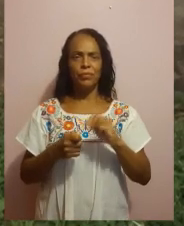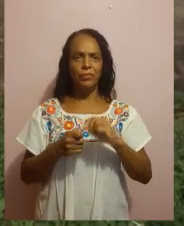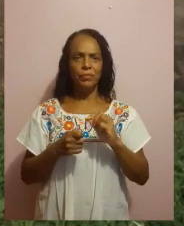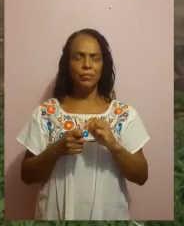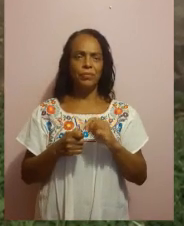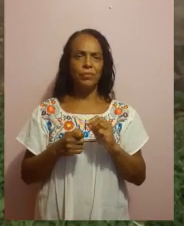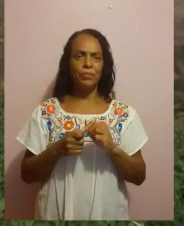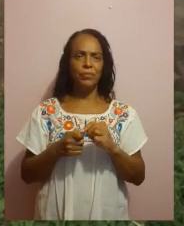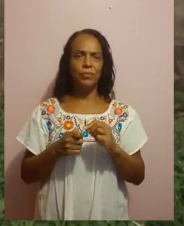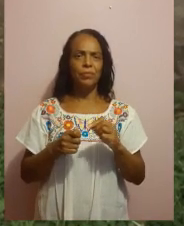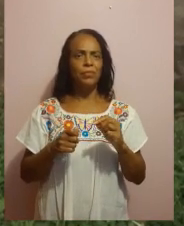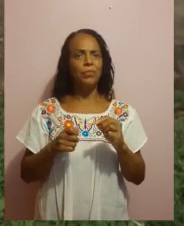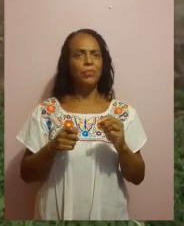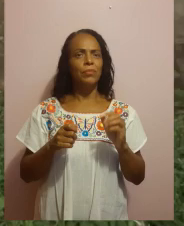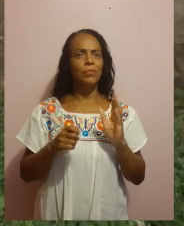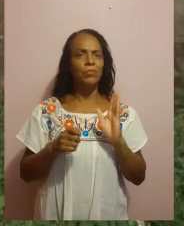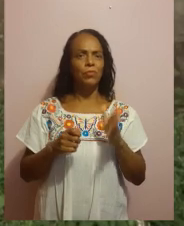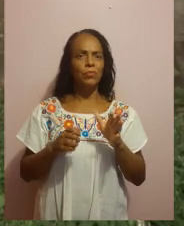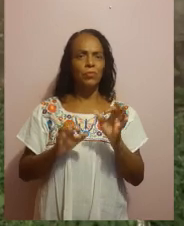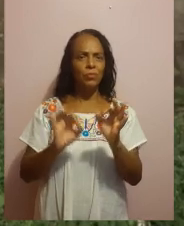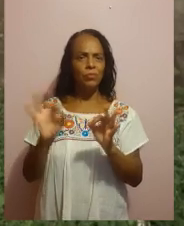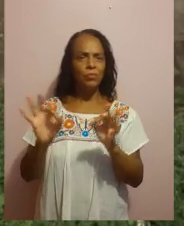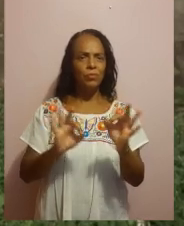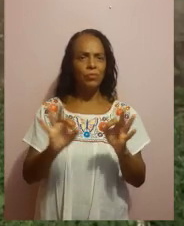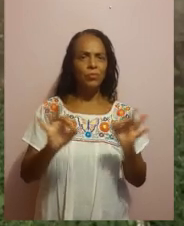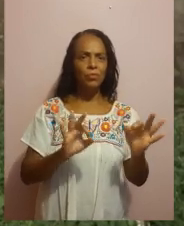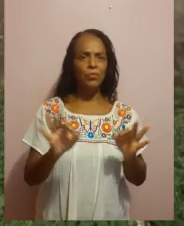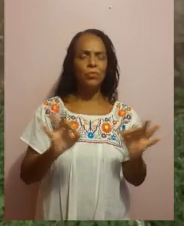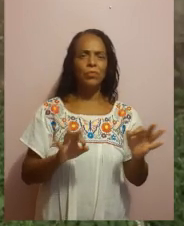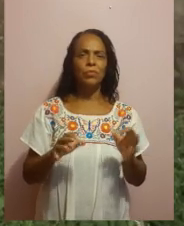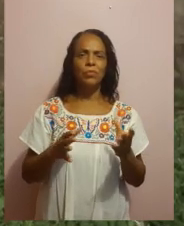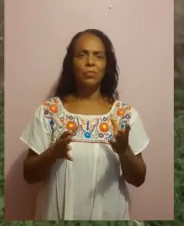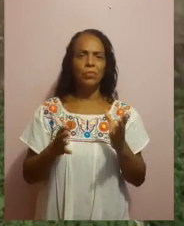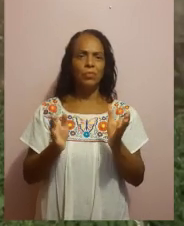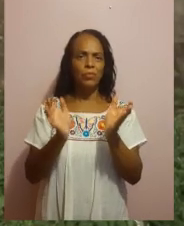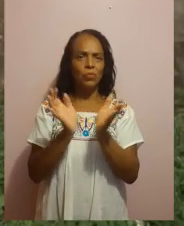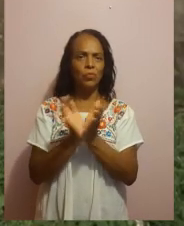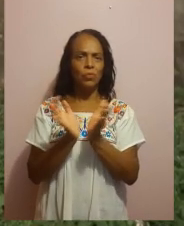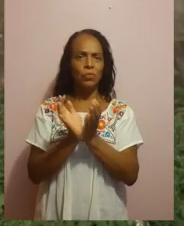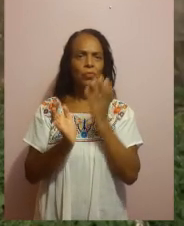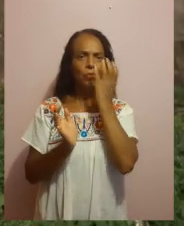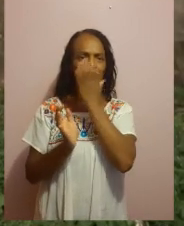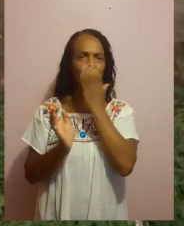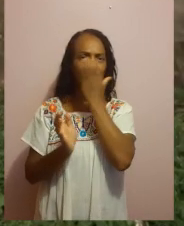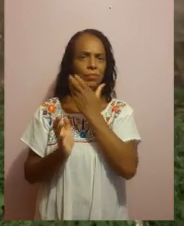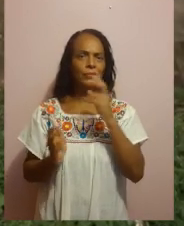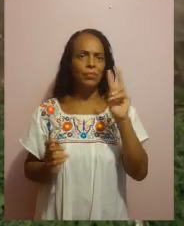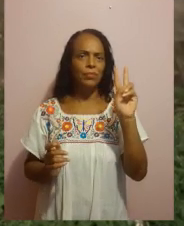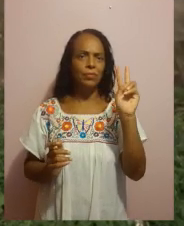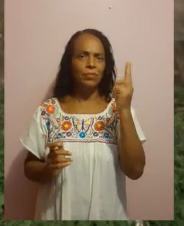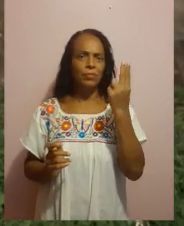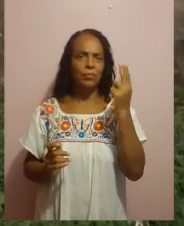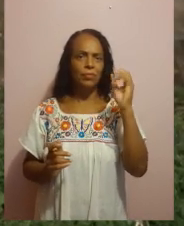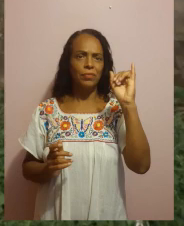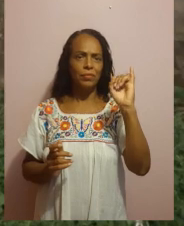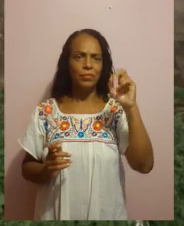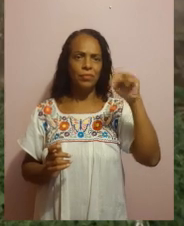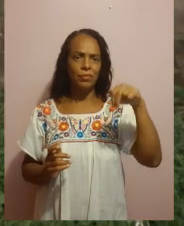também tratando de selecioná-los para as